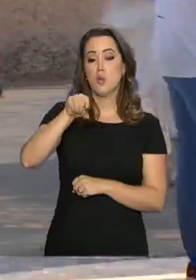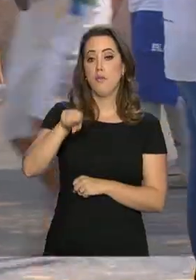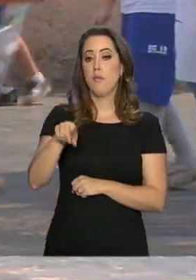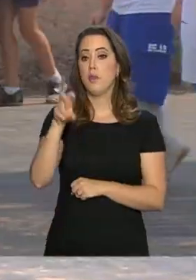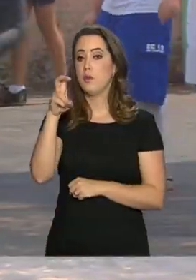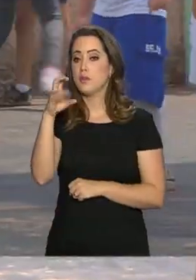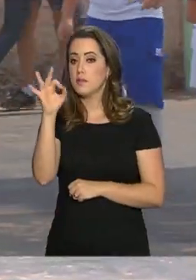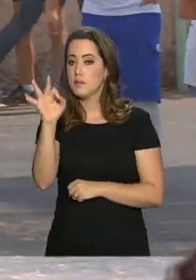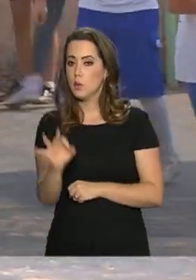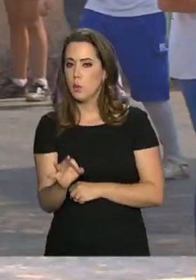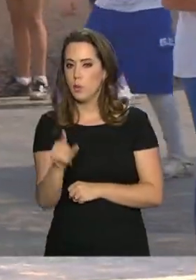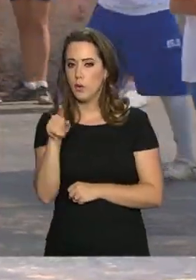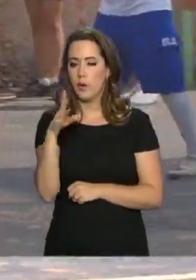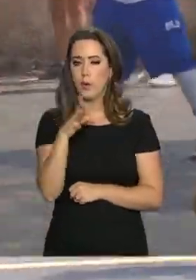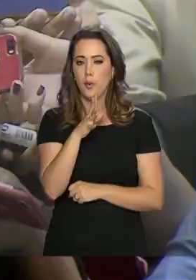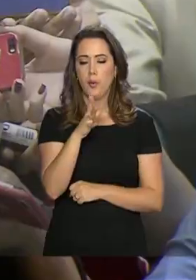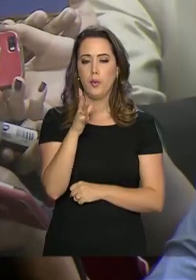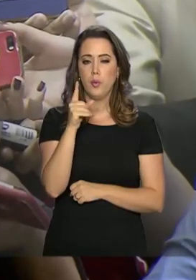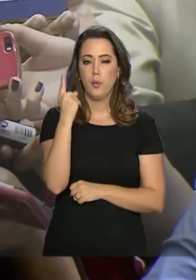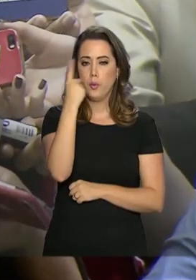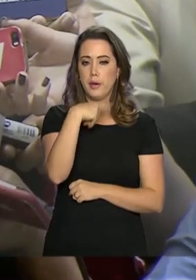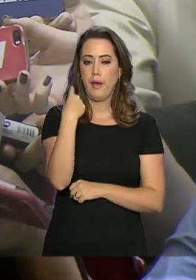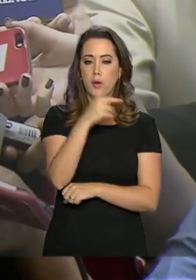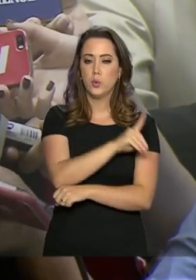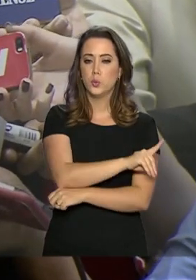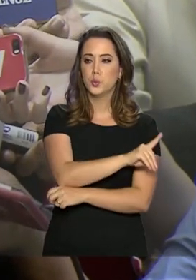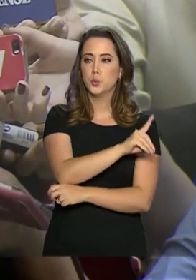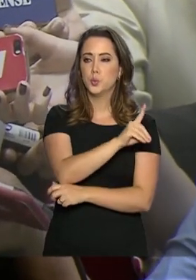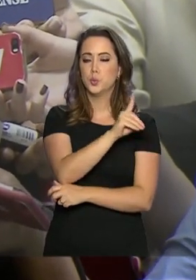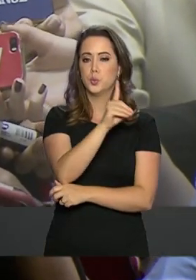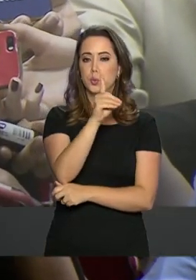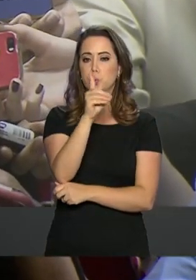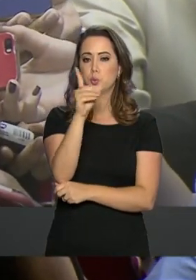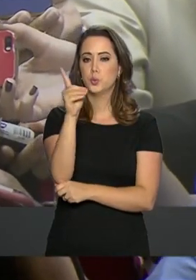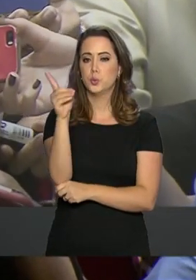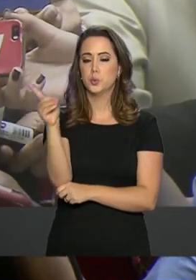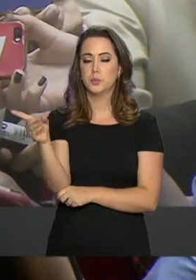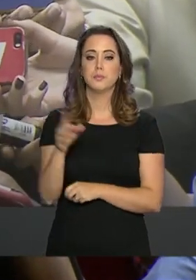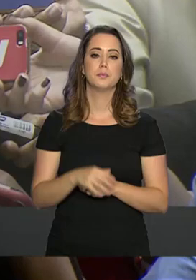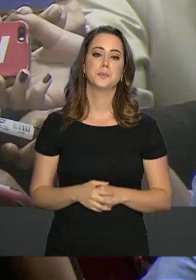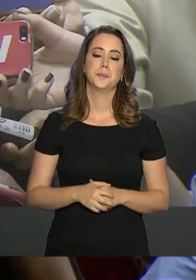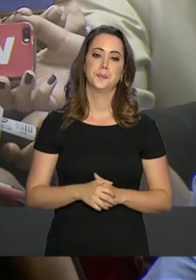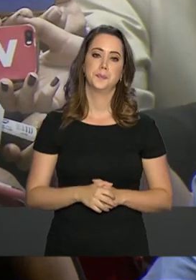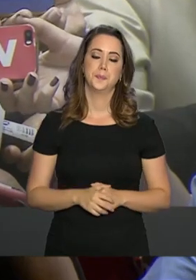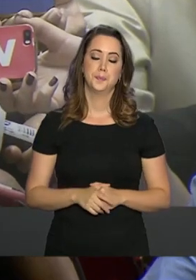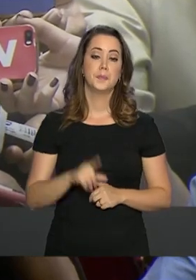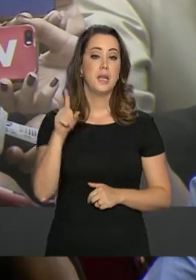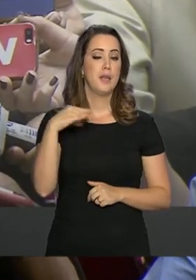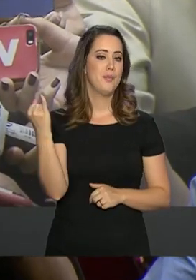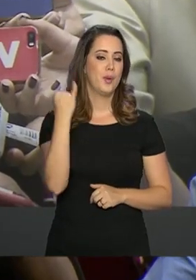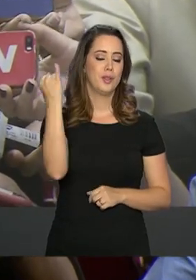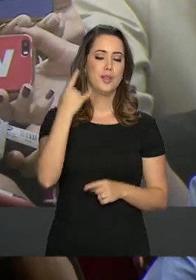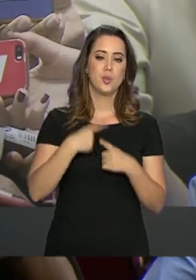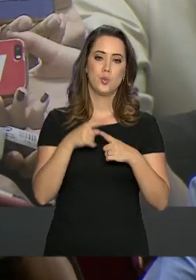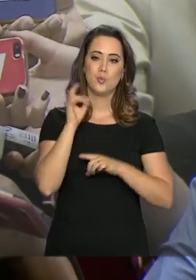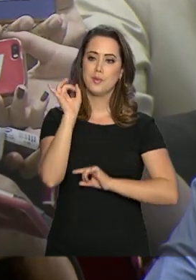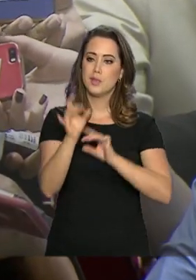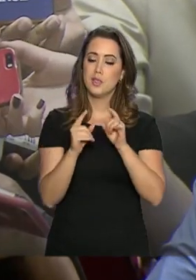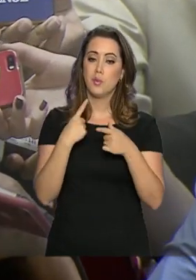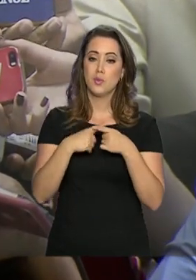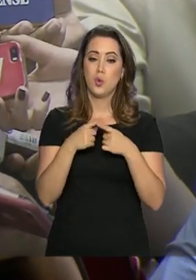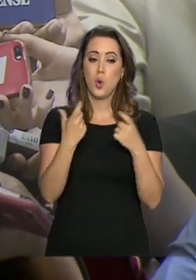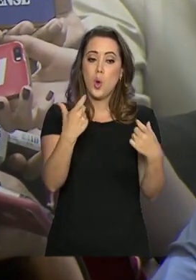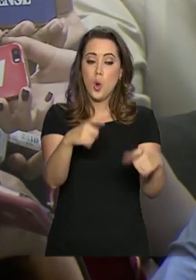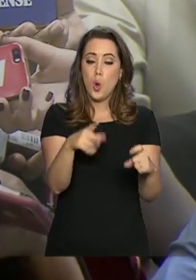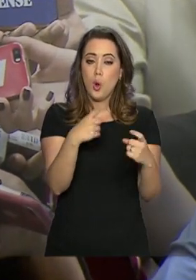99,5% são em tempo integral a matrícula em ensino integral em tempo integral é algo importante Especialmente quando você tem